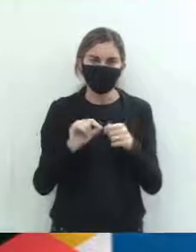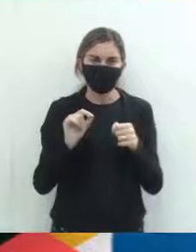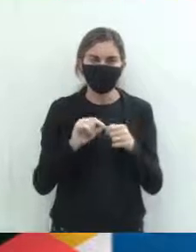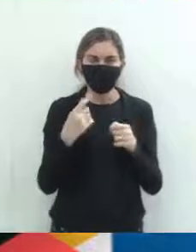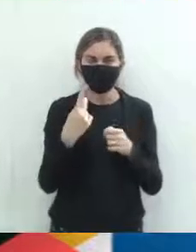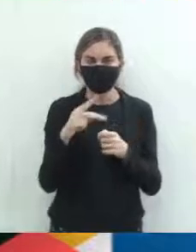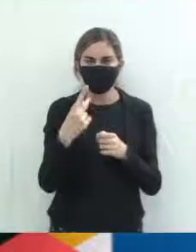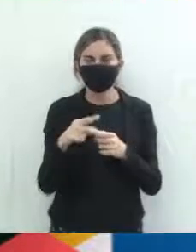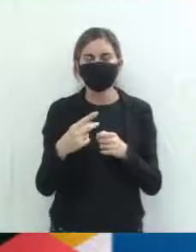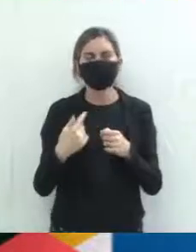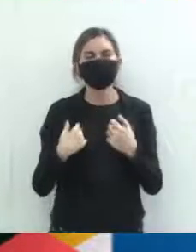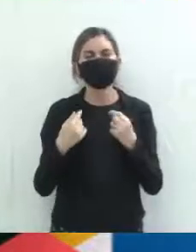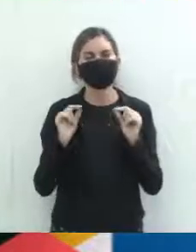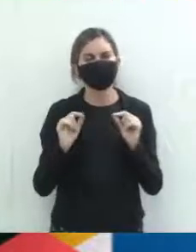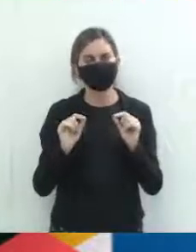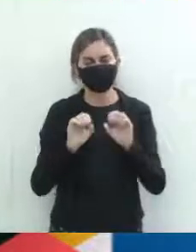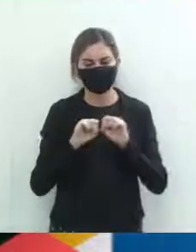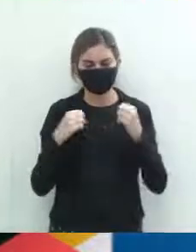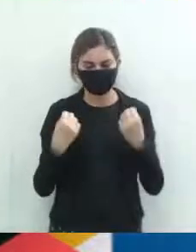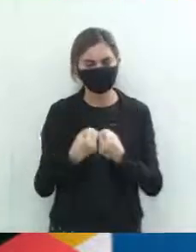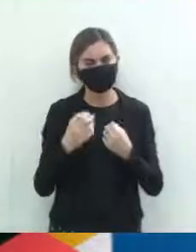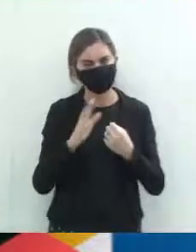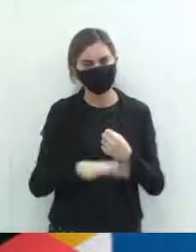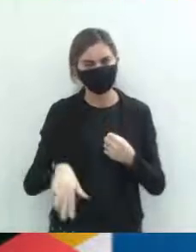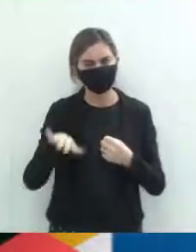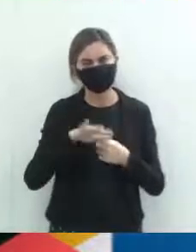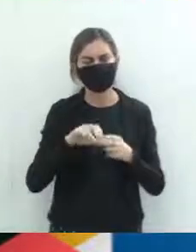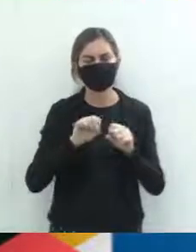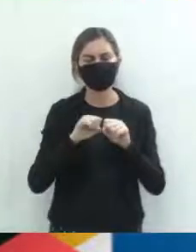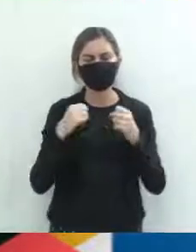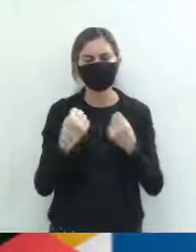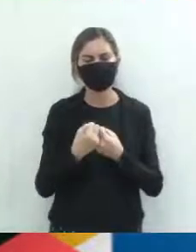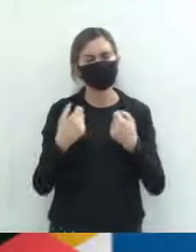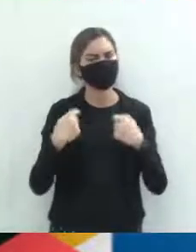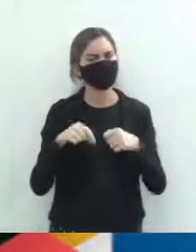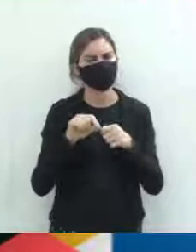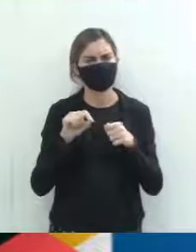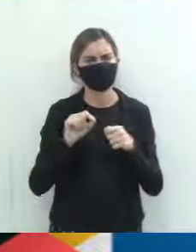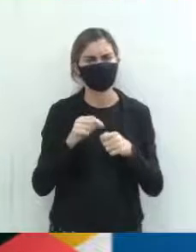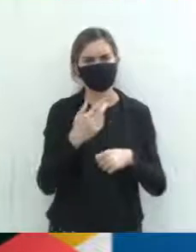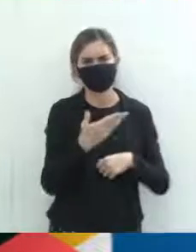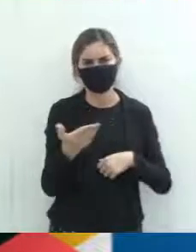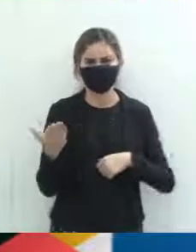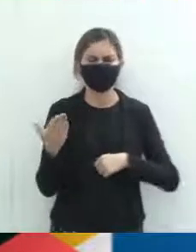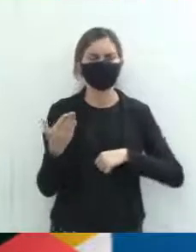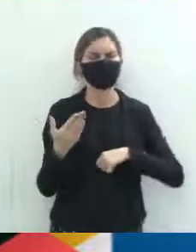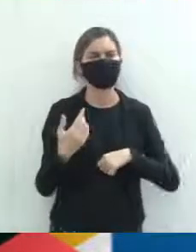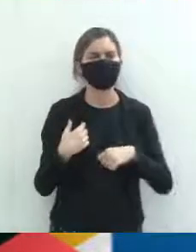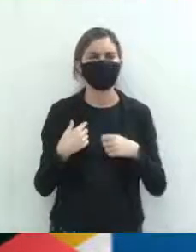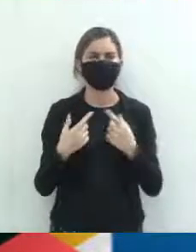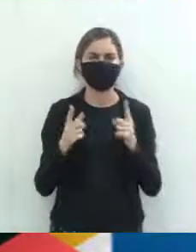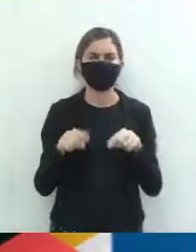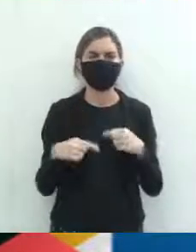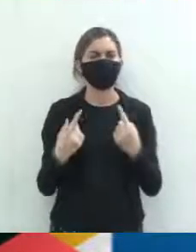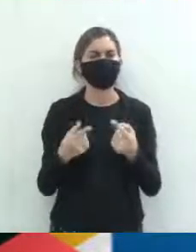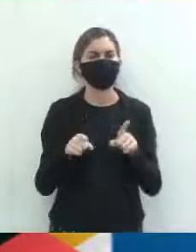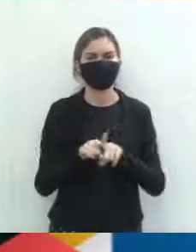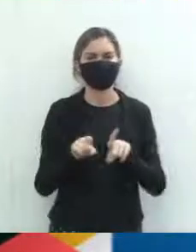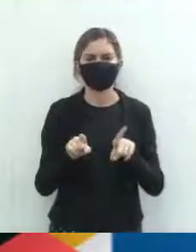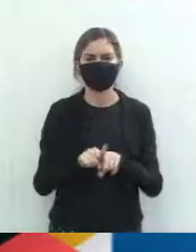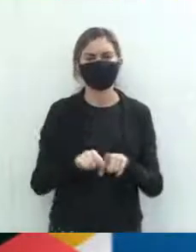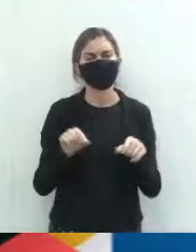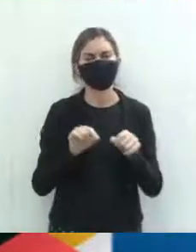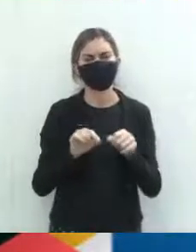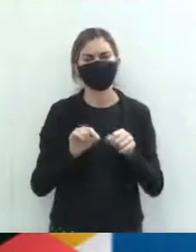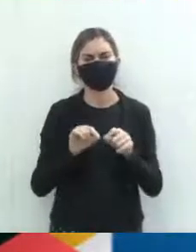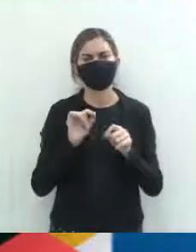fazer para a sociedade e o que a sociedade precisa fazer para você, né? E também faz